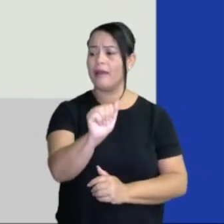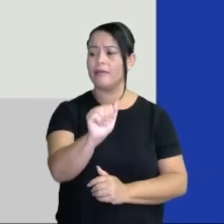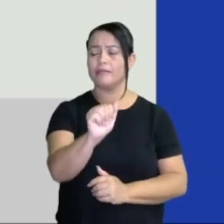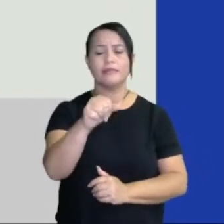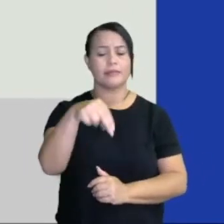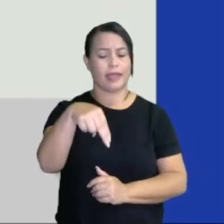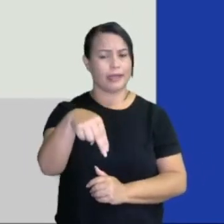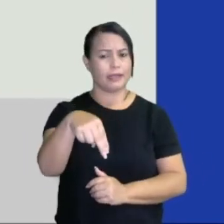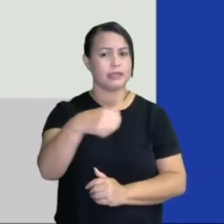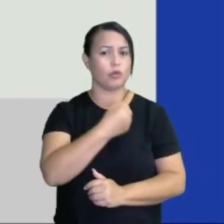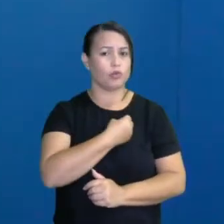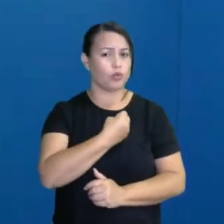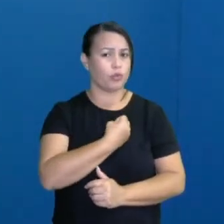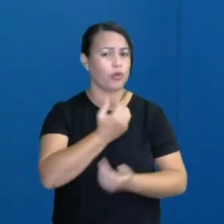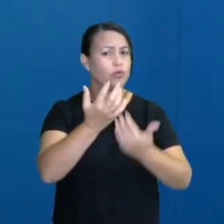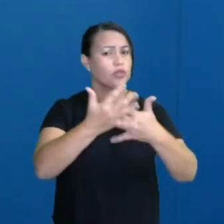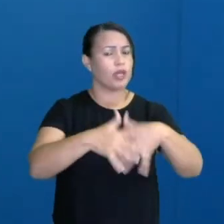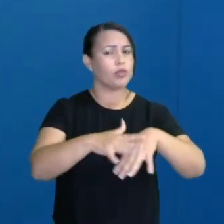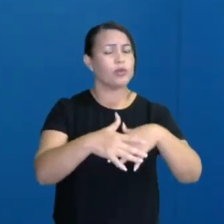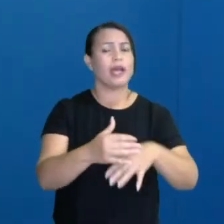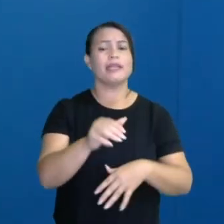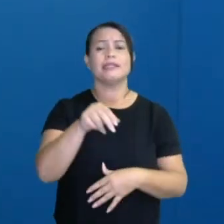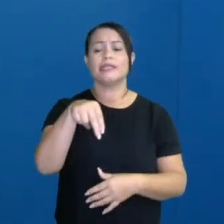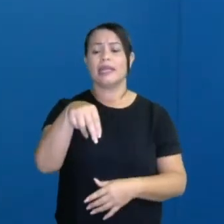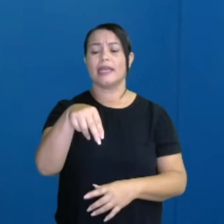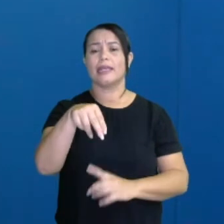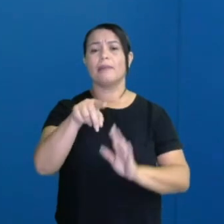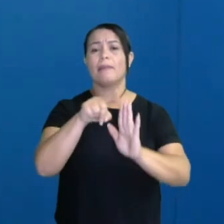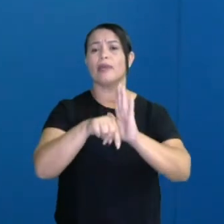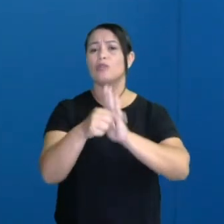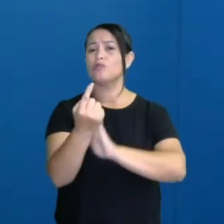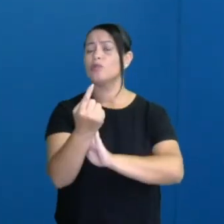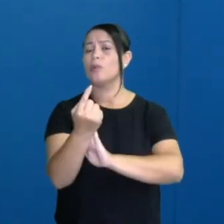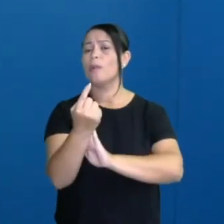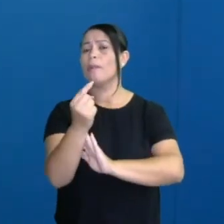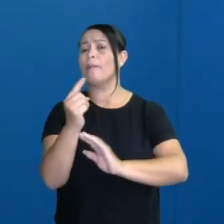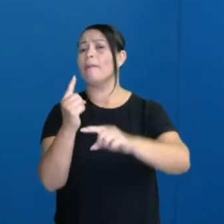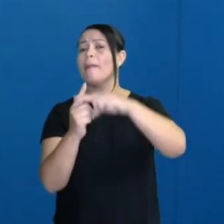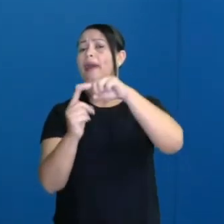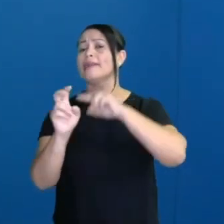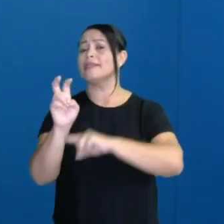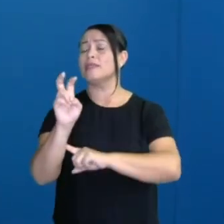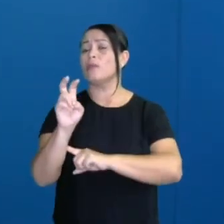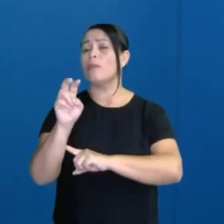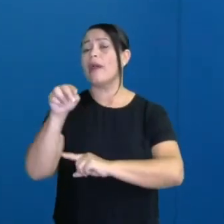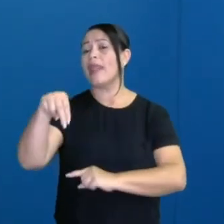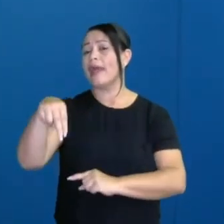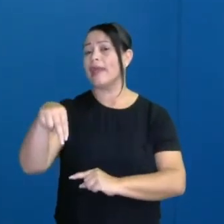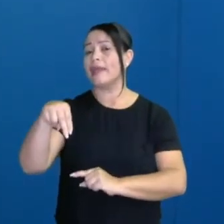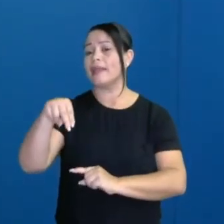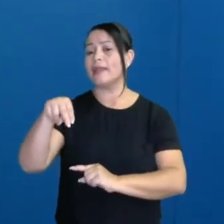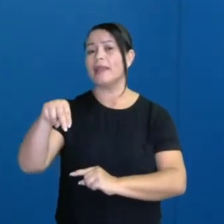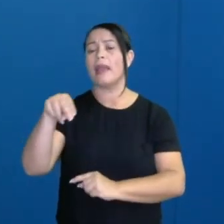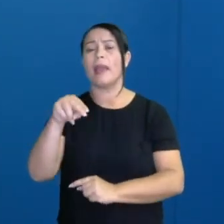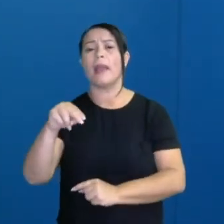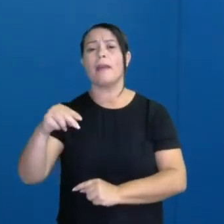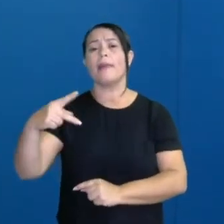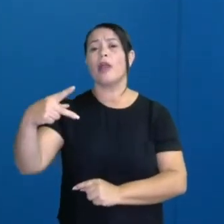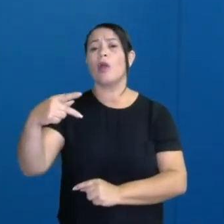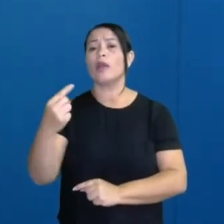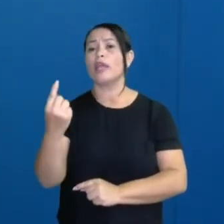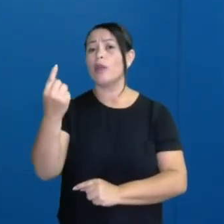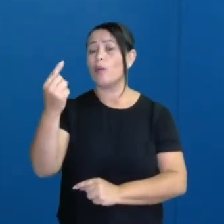números naturais, tá certo? N menos 1 mais 5. Para N maior que 1 com